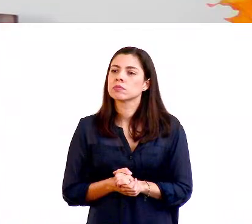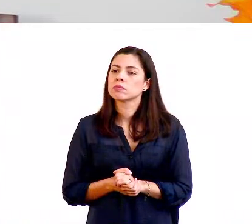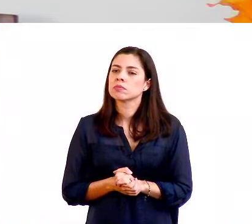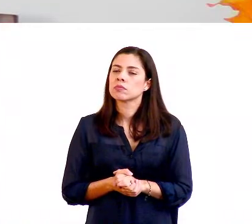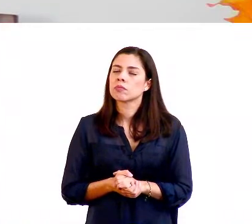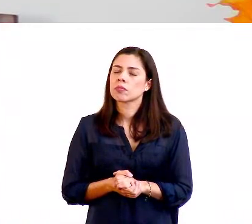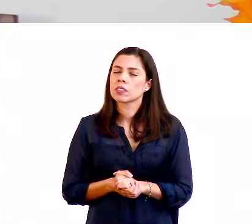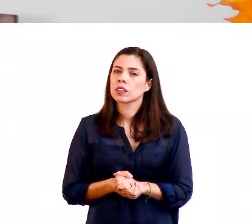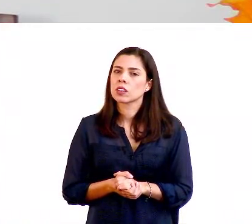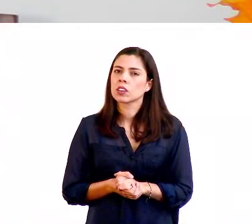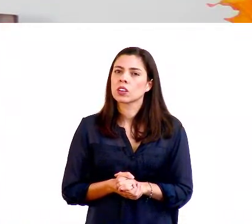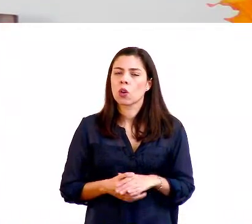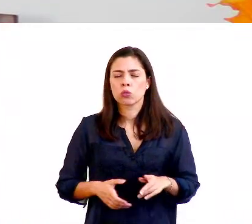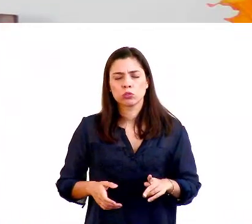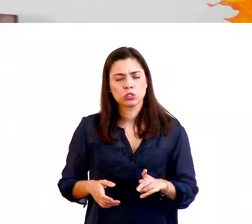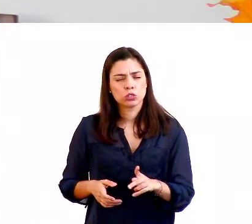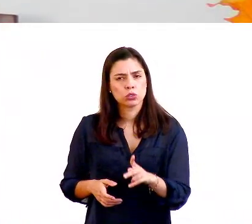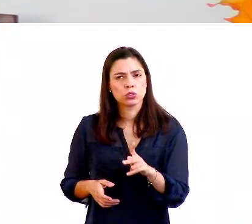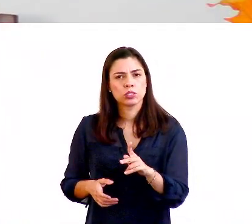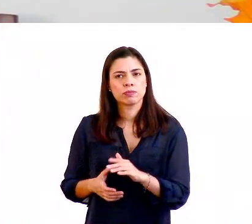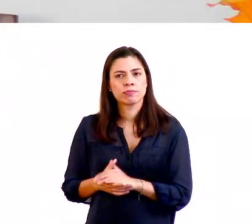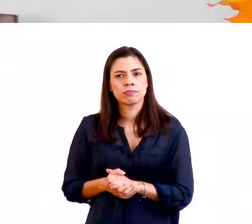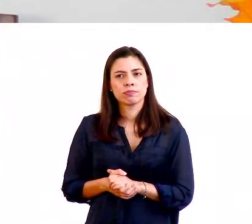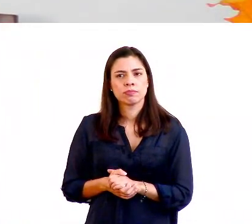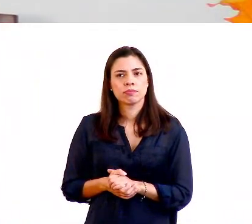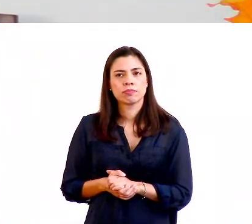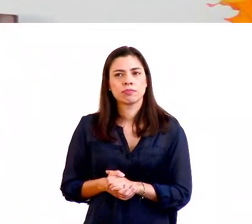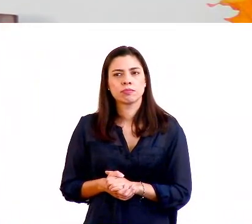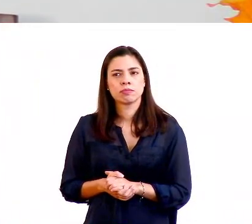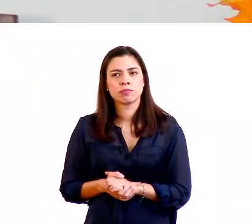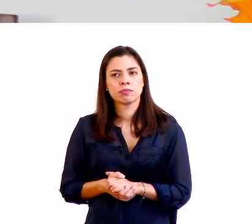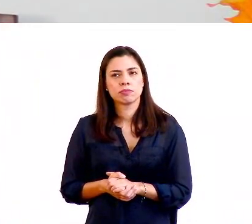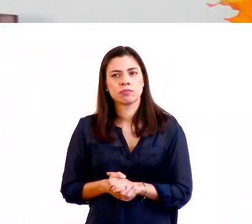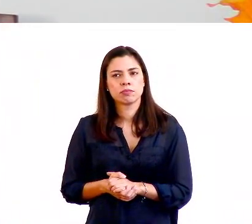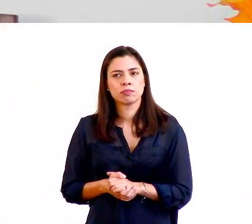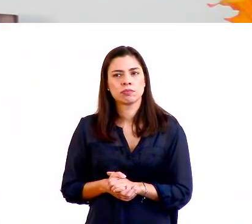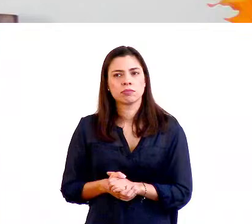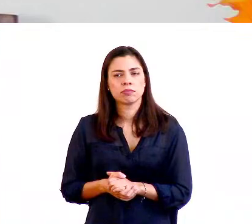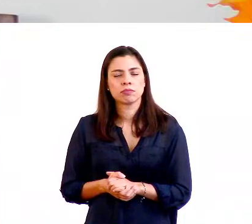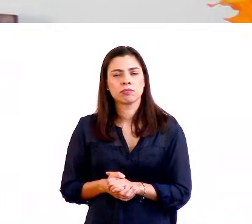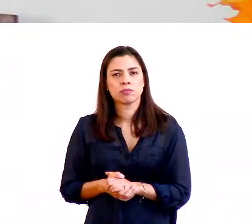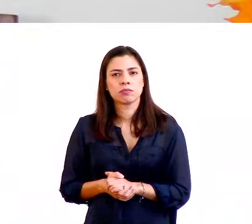dedicado. Não deixe espaço para qualquer tipo